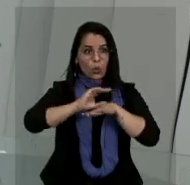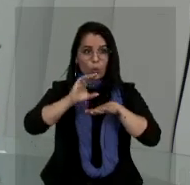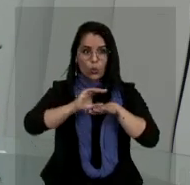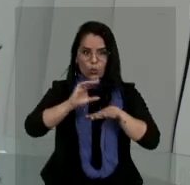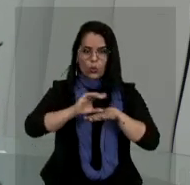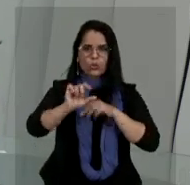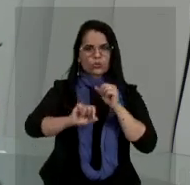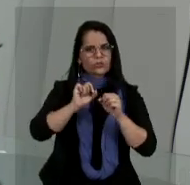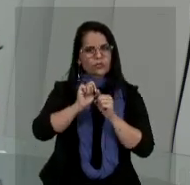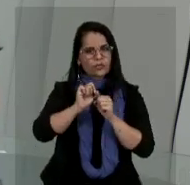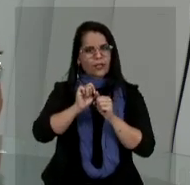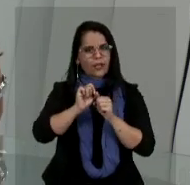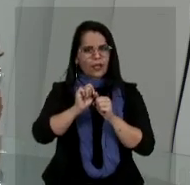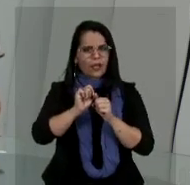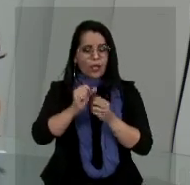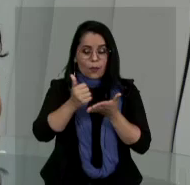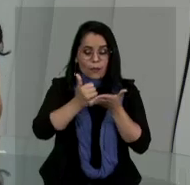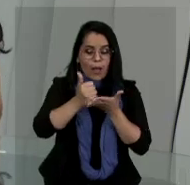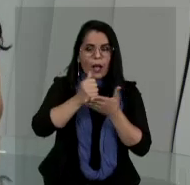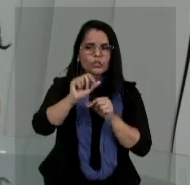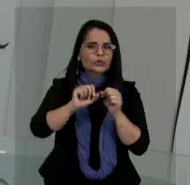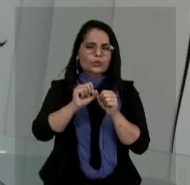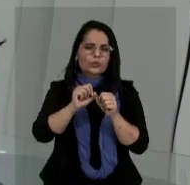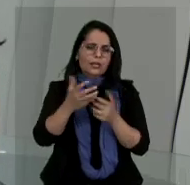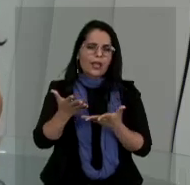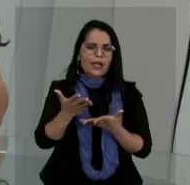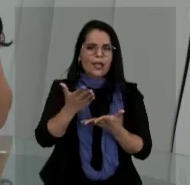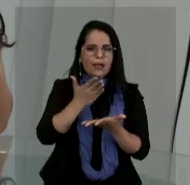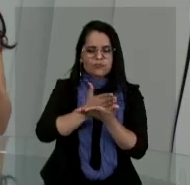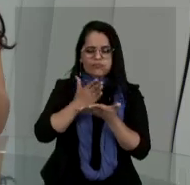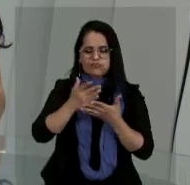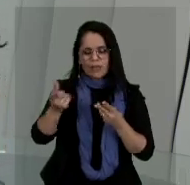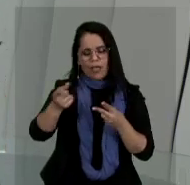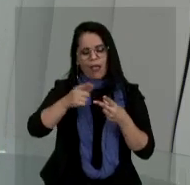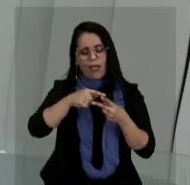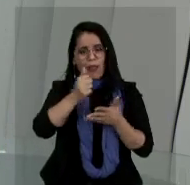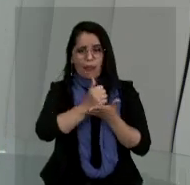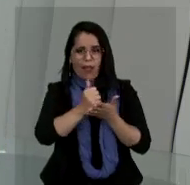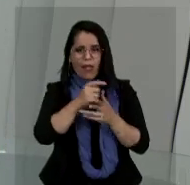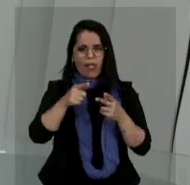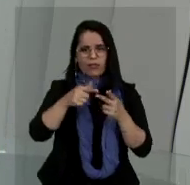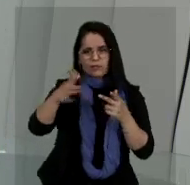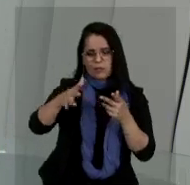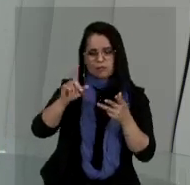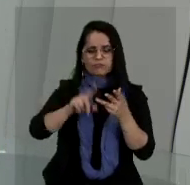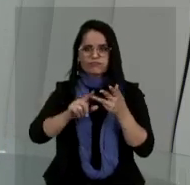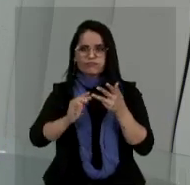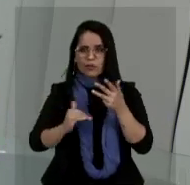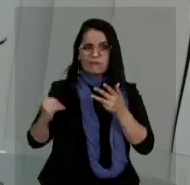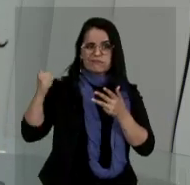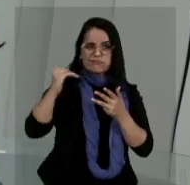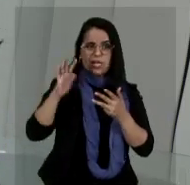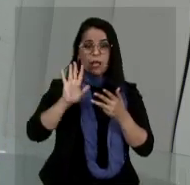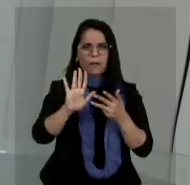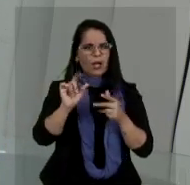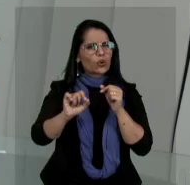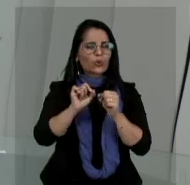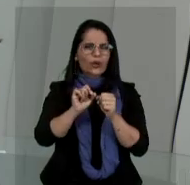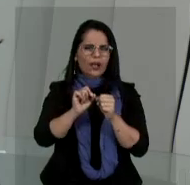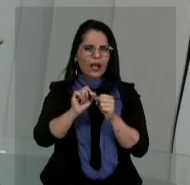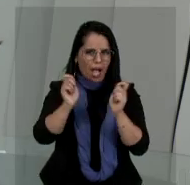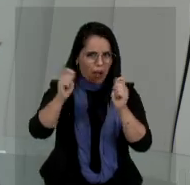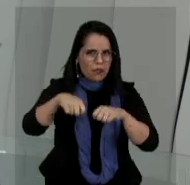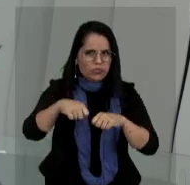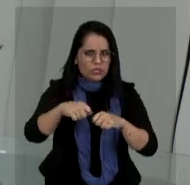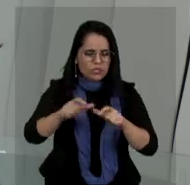da Libras, curso básico, ele seria dividido em curso básico, intermediário e avançado. Mas isso não dá